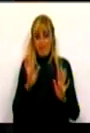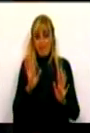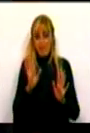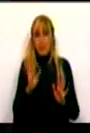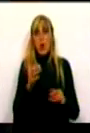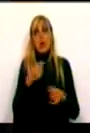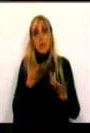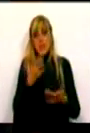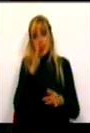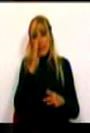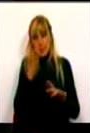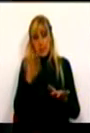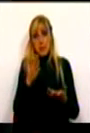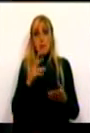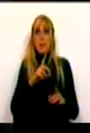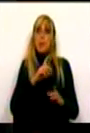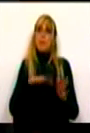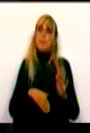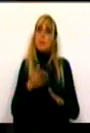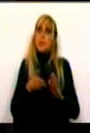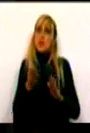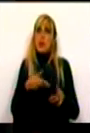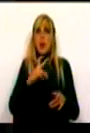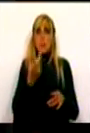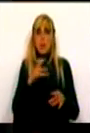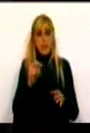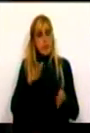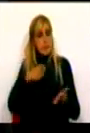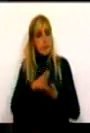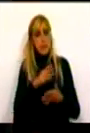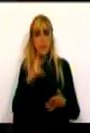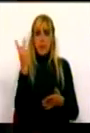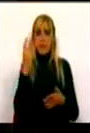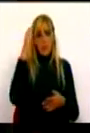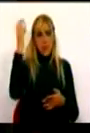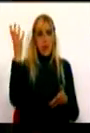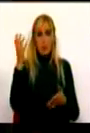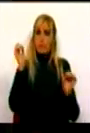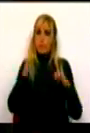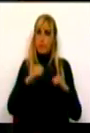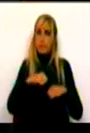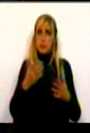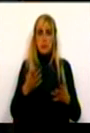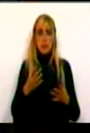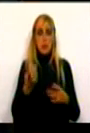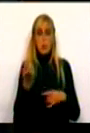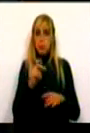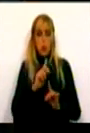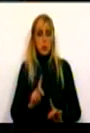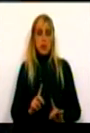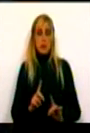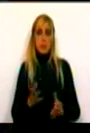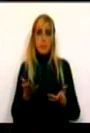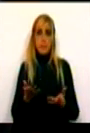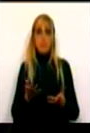ou seja quando se passa da marca deve despachar diretamente de vila real em concomitância não vai acontecer isso